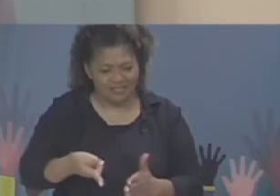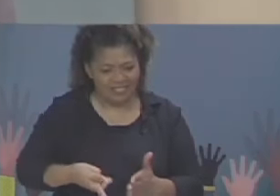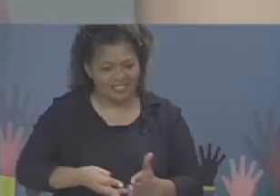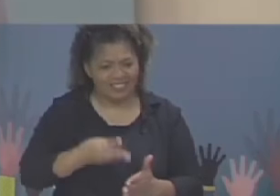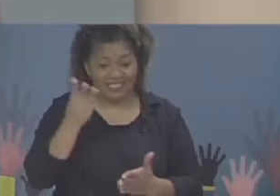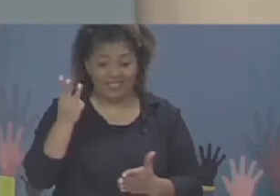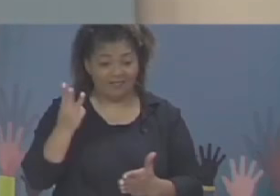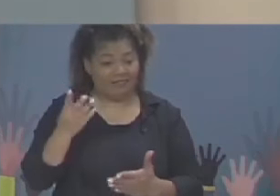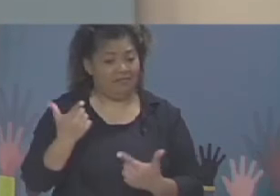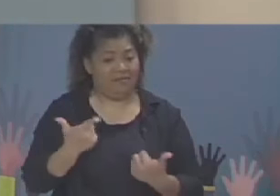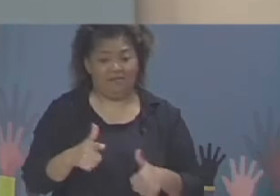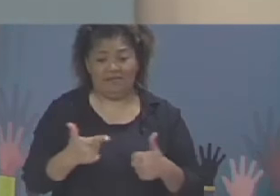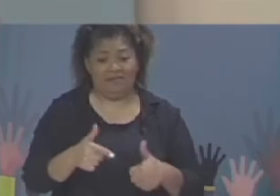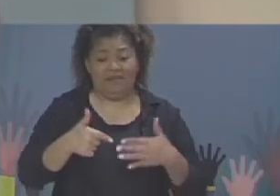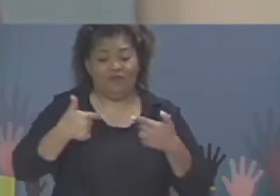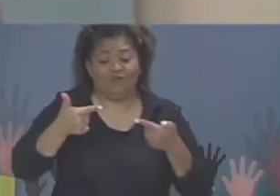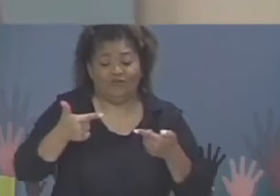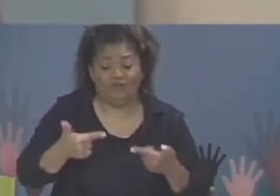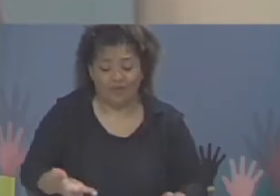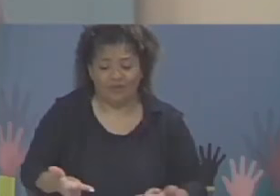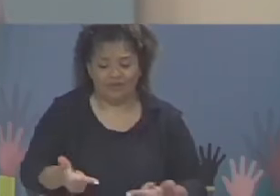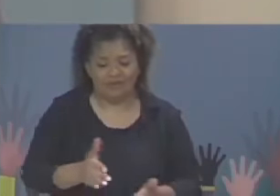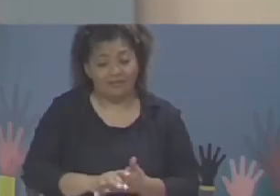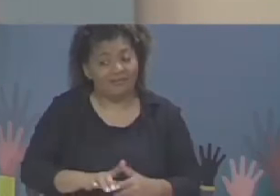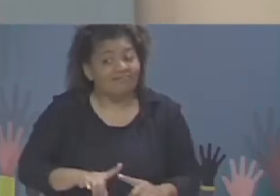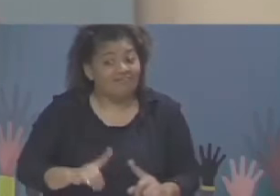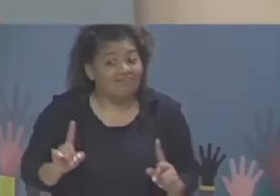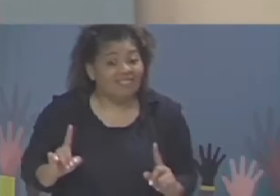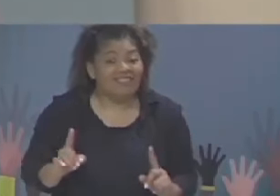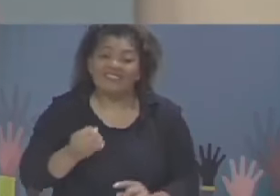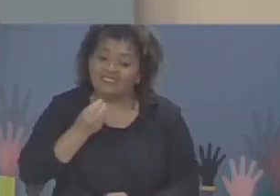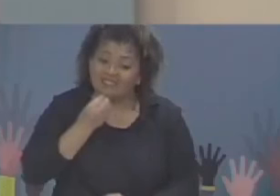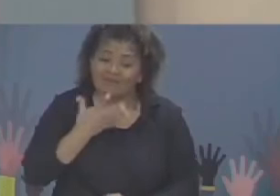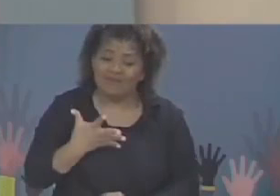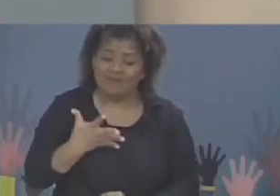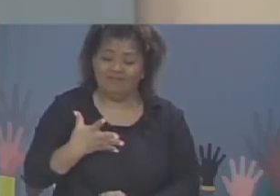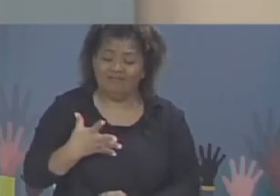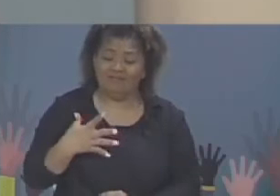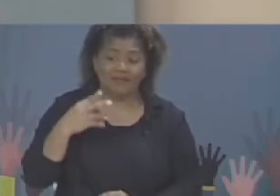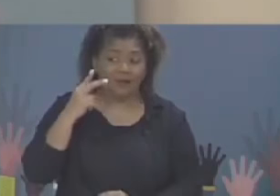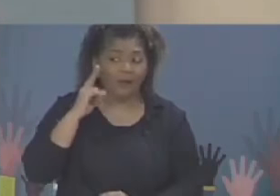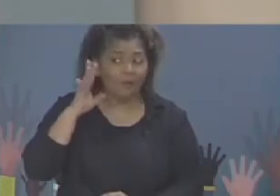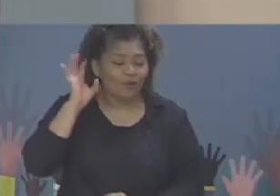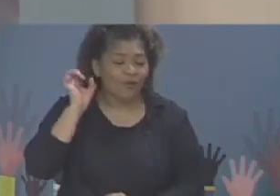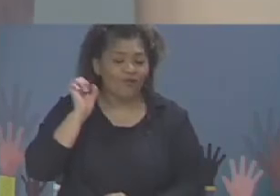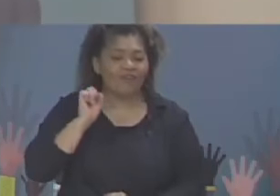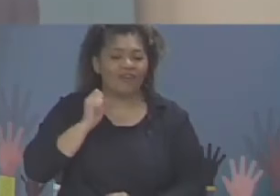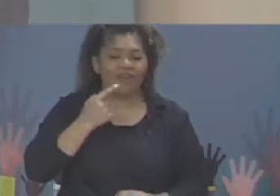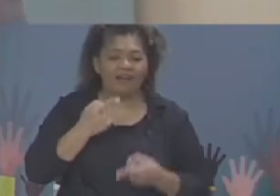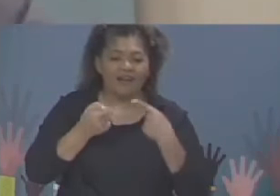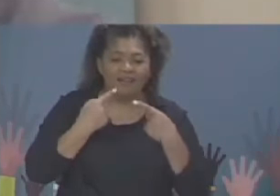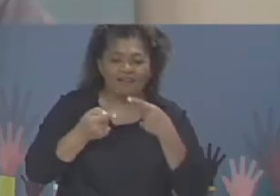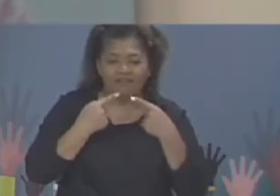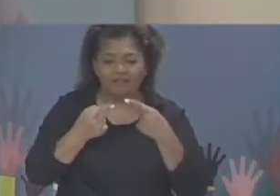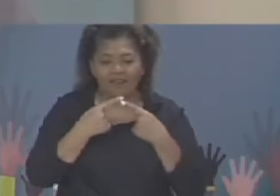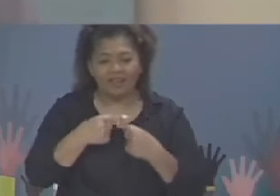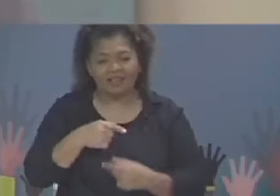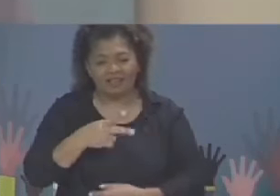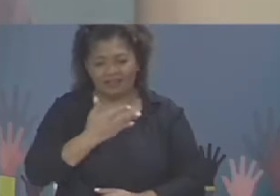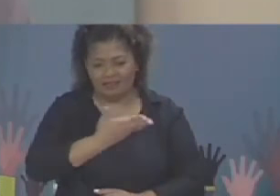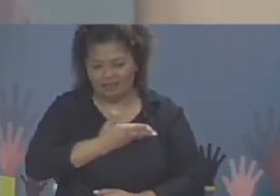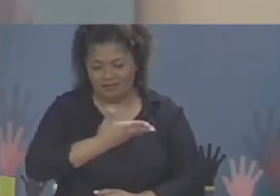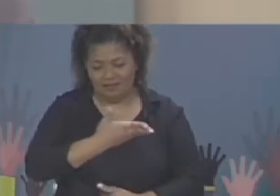sorte mesmo, né? Mas talvez isso tenha sido bom, porque eu pude acompanhar o discurso dos colegas. Olá a todos, boa